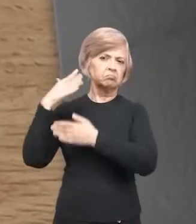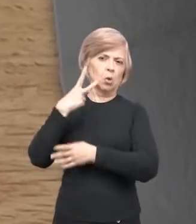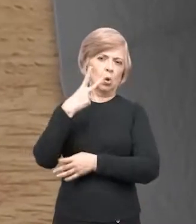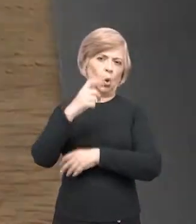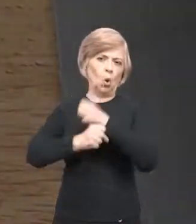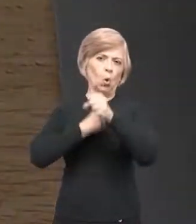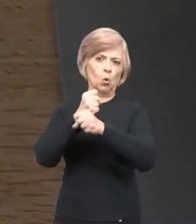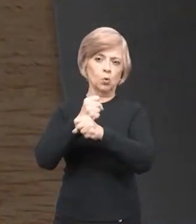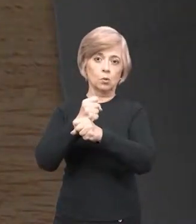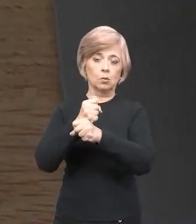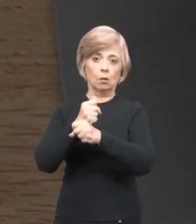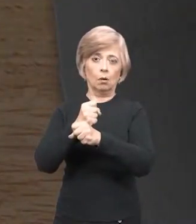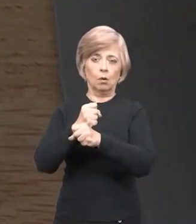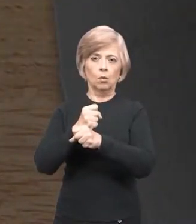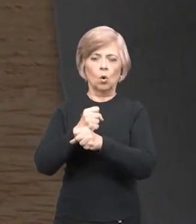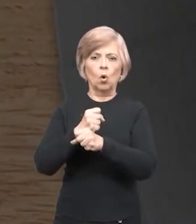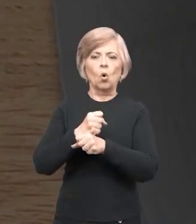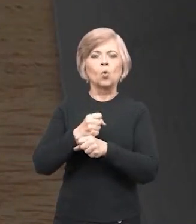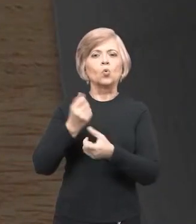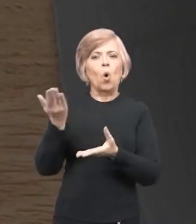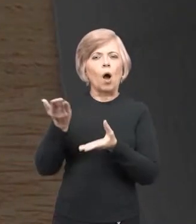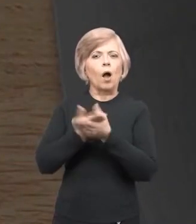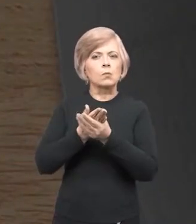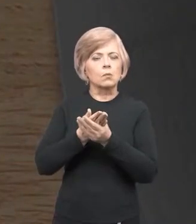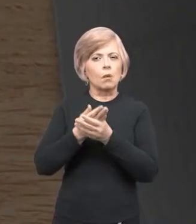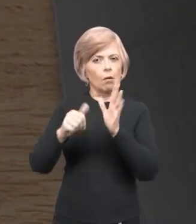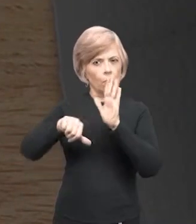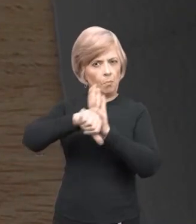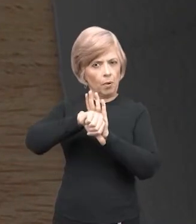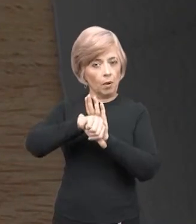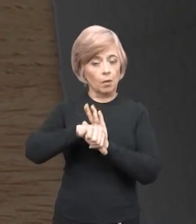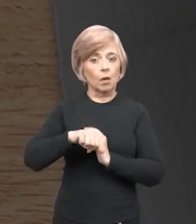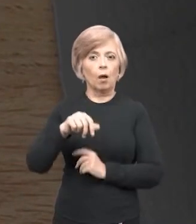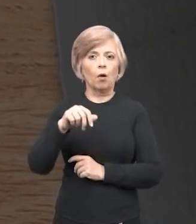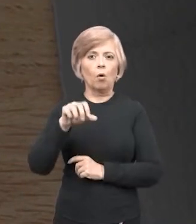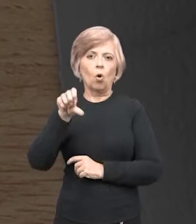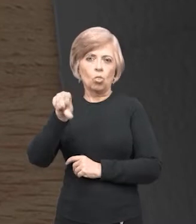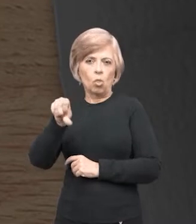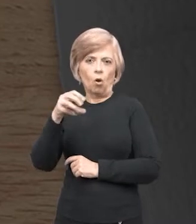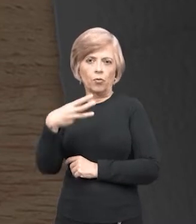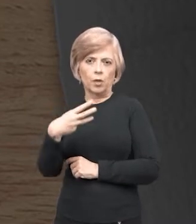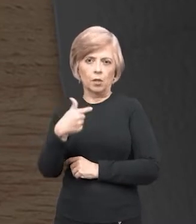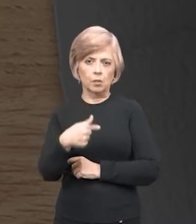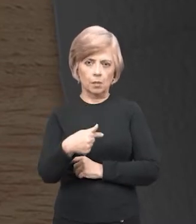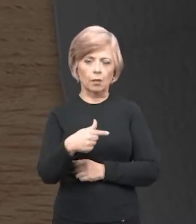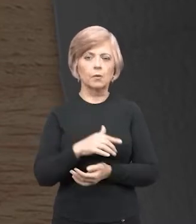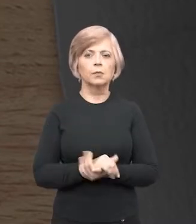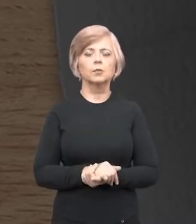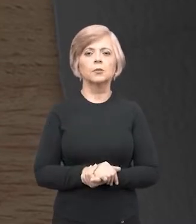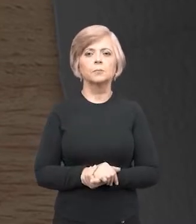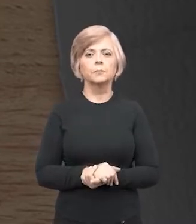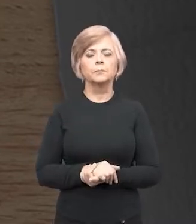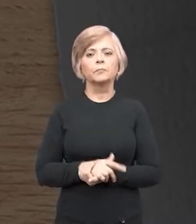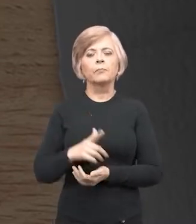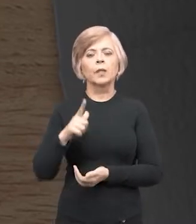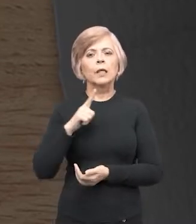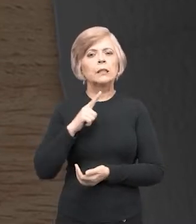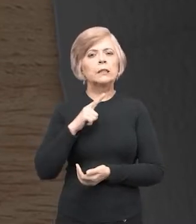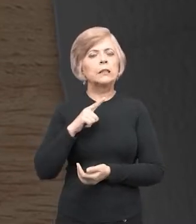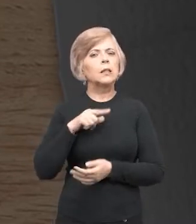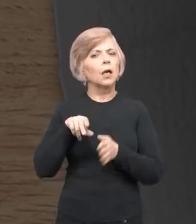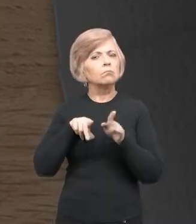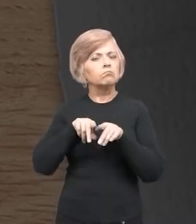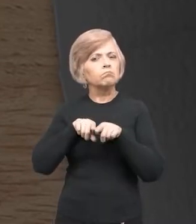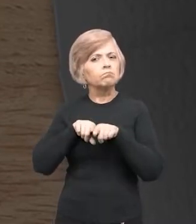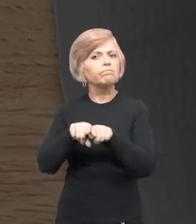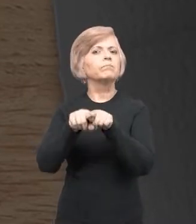na ação penal 937, no caso paradigmático, né, me corrigindo, ele